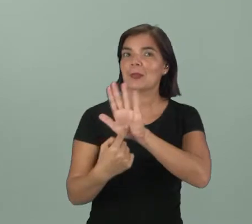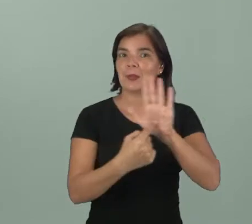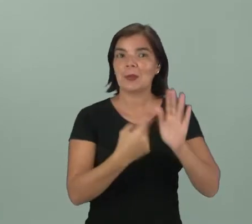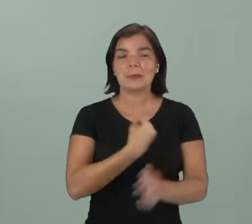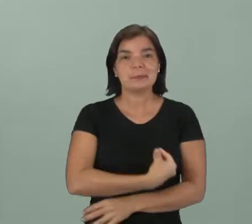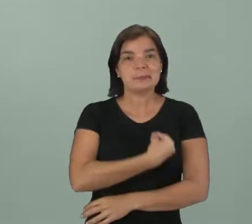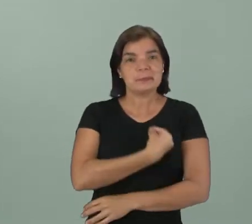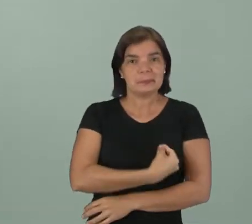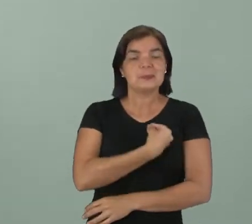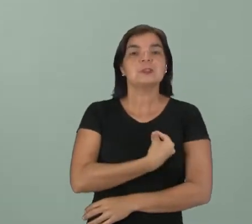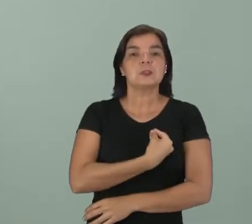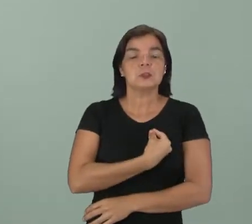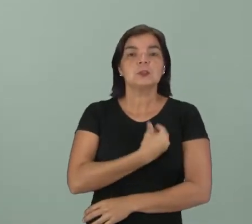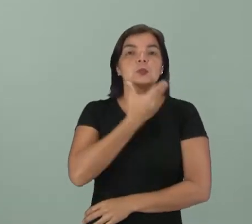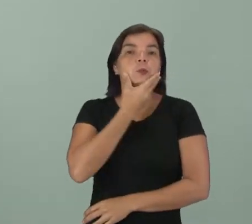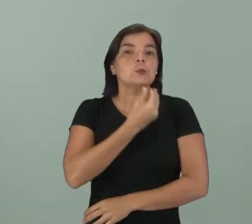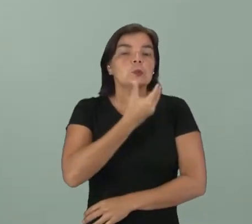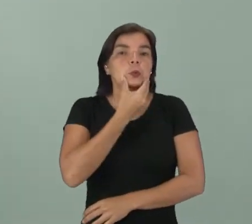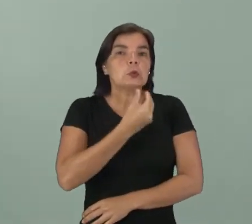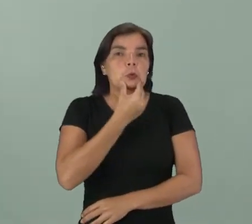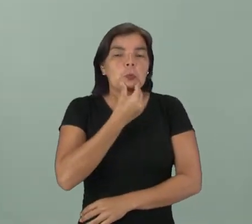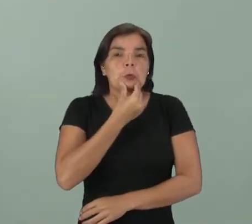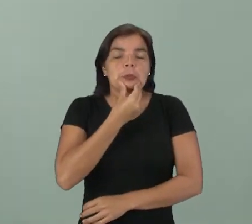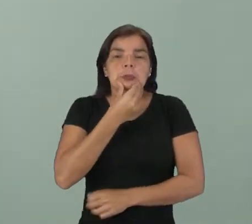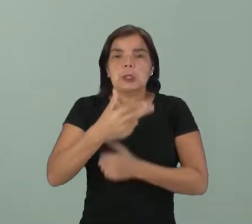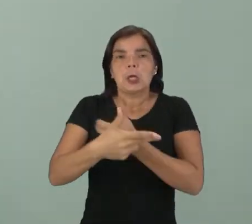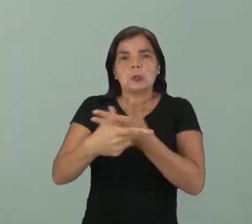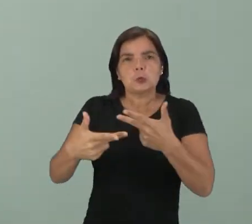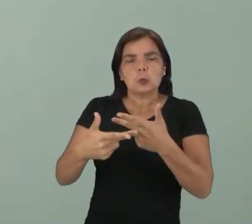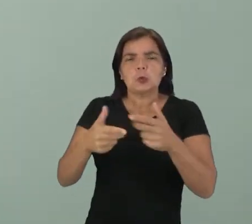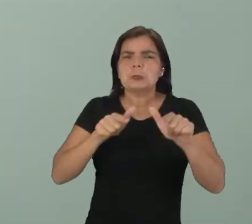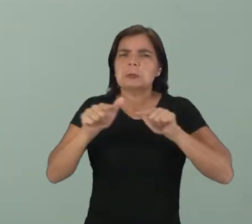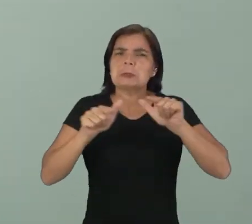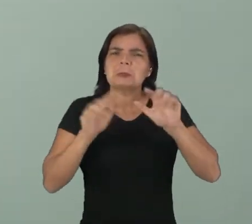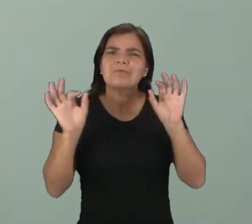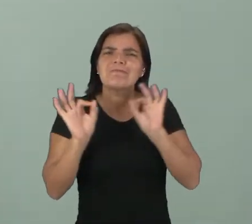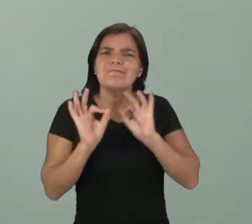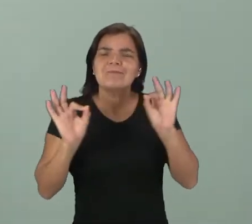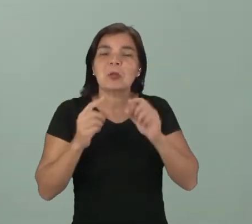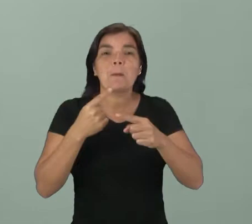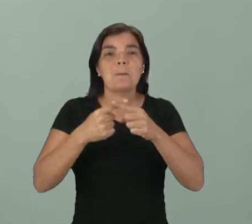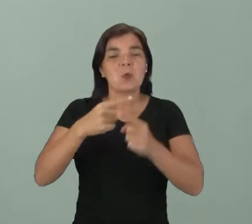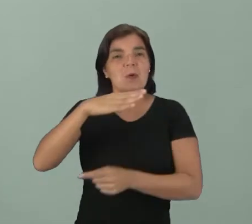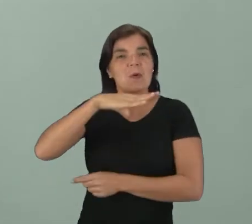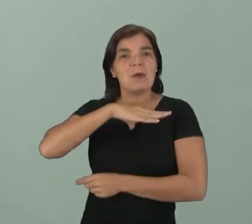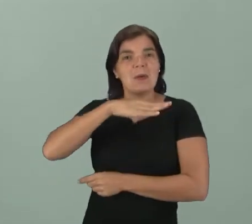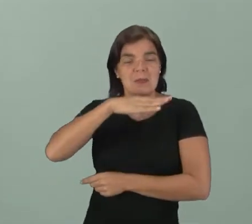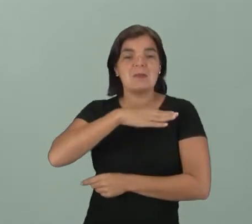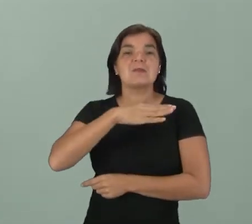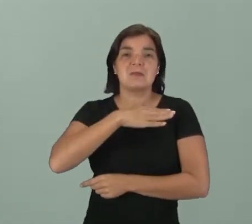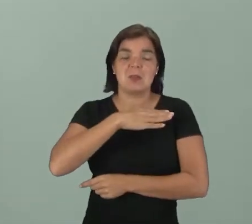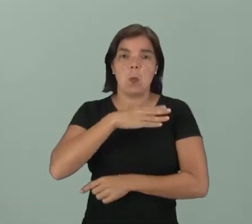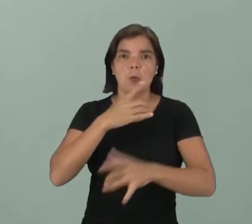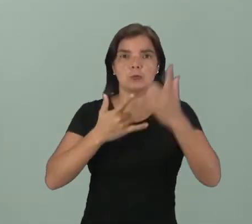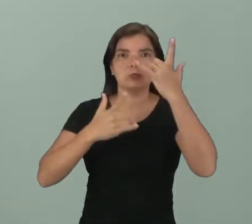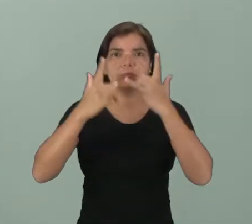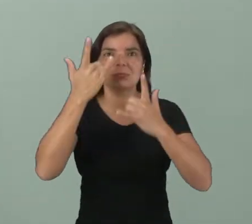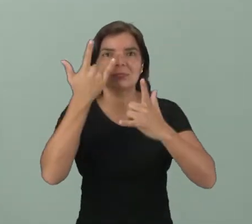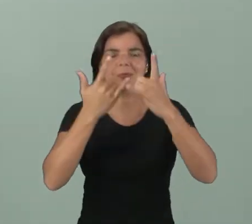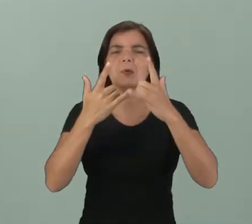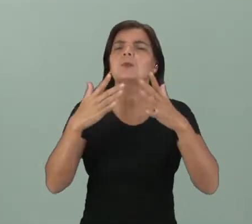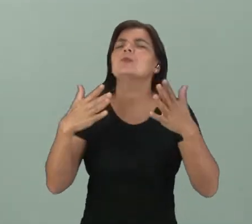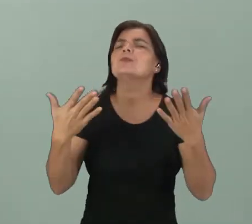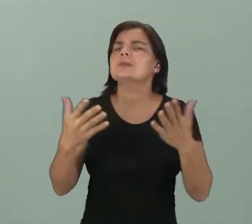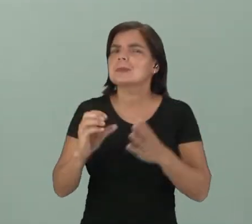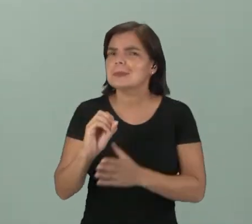presença desse homem que ficou sem as condições de trabalho porque a cidade teve mais atrativo para